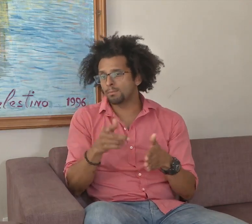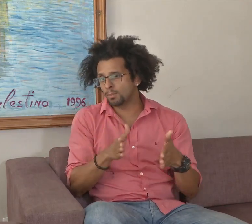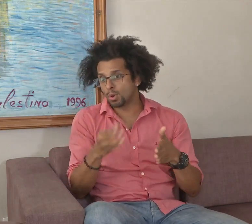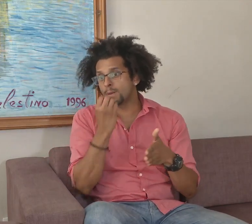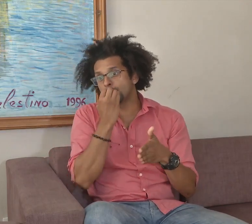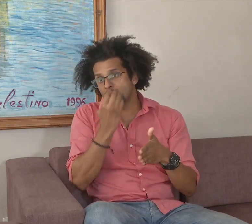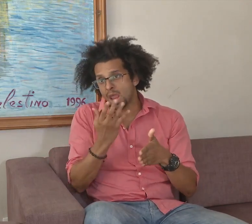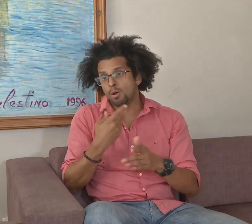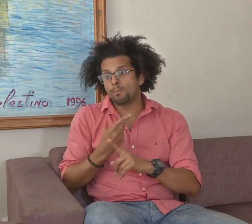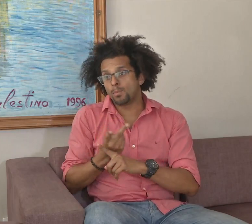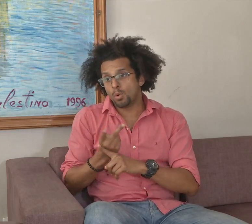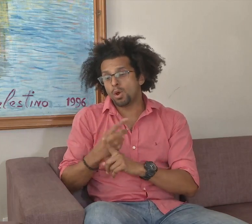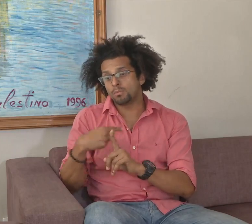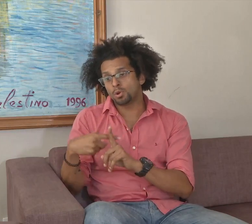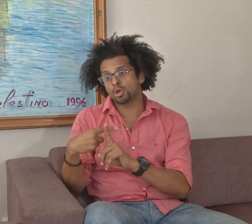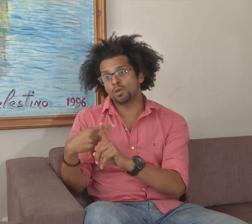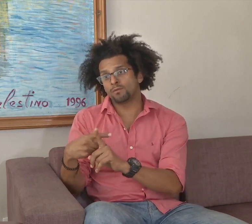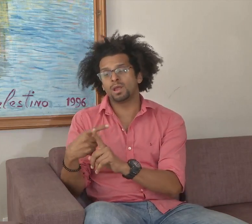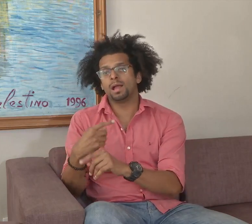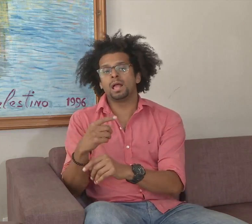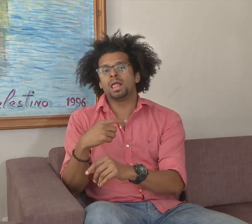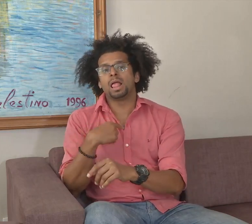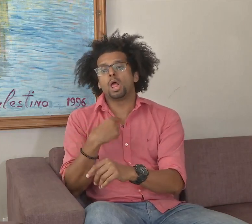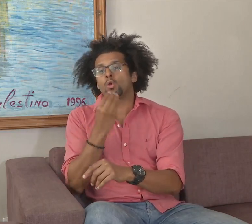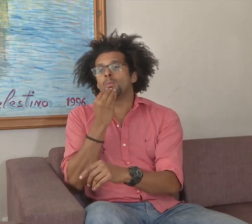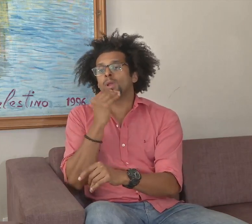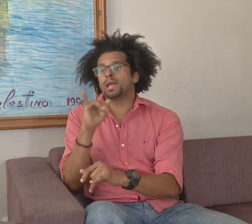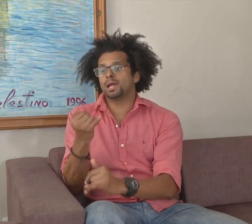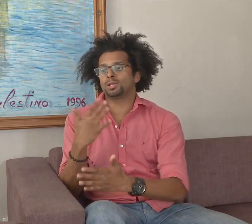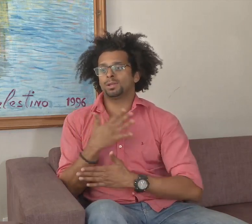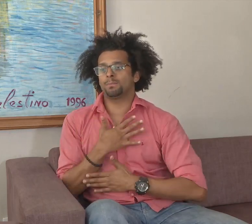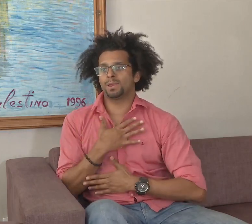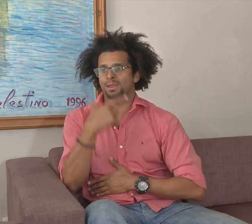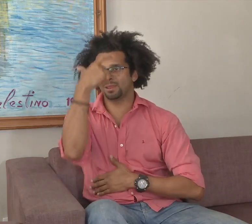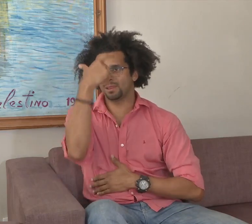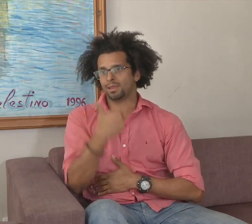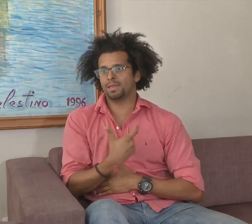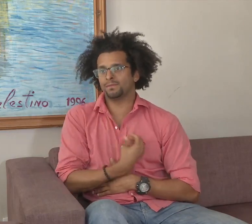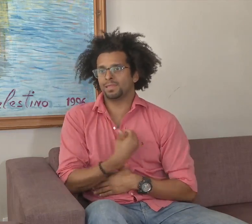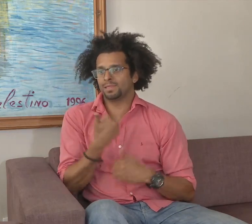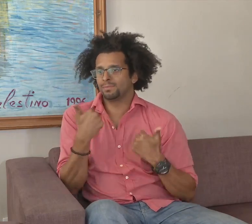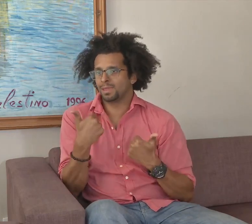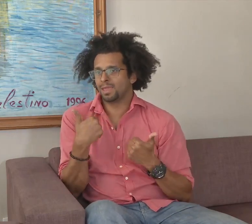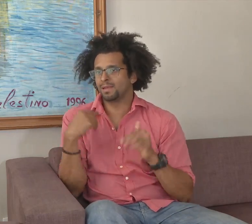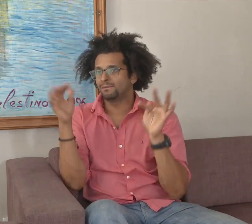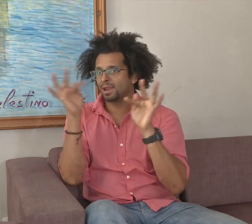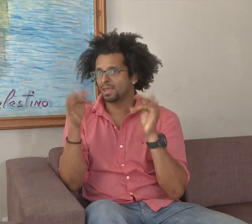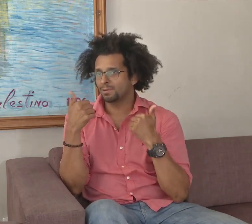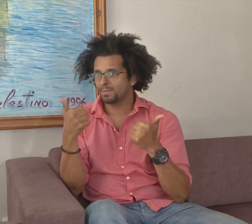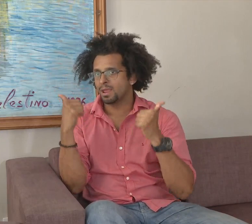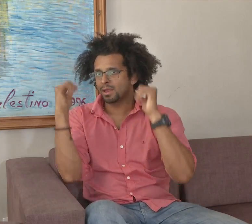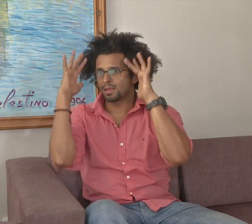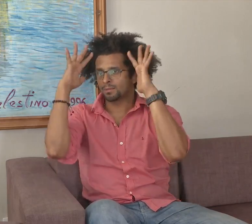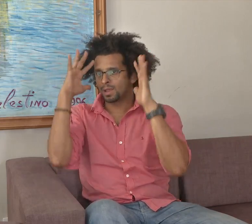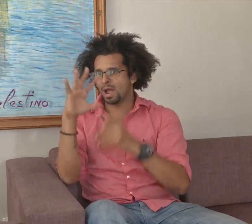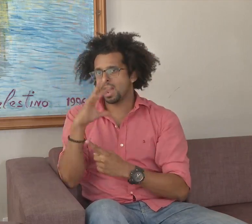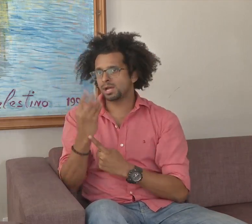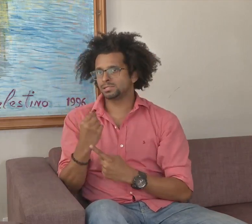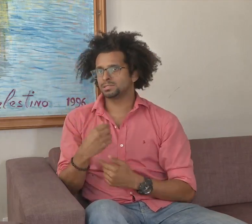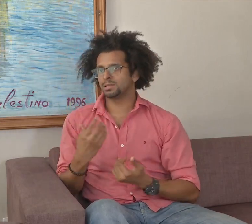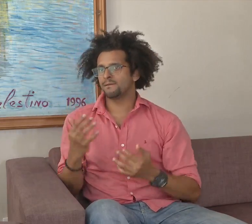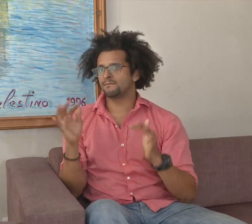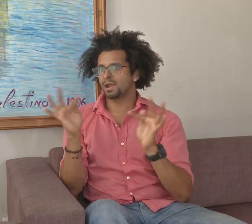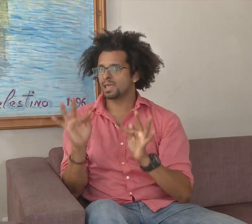o caminho do bem, procurar esse caminho das coisas positivas, das oportunidades para a minha vida, para a minha felicidade.